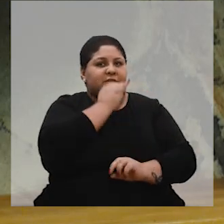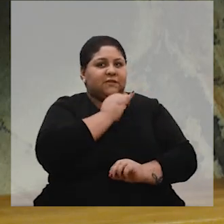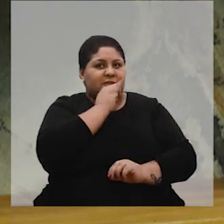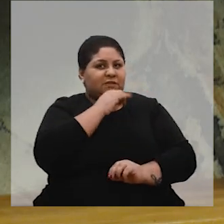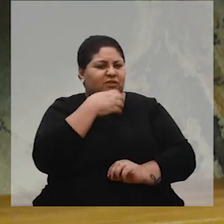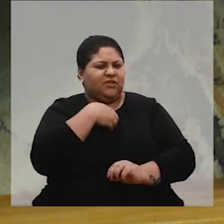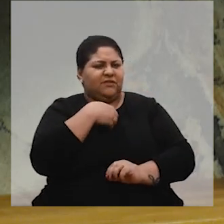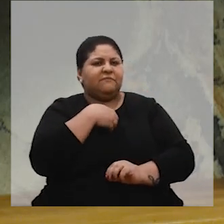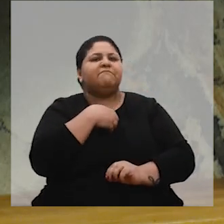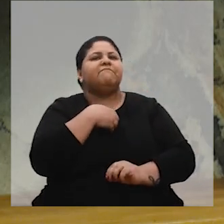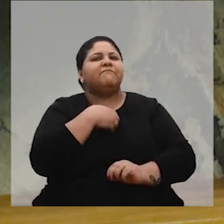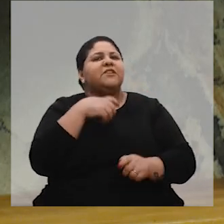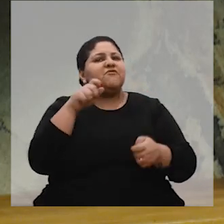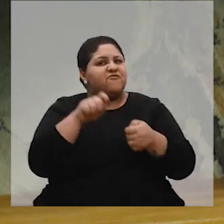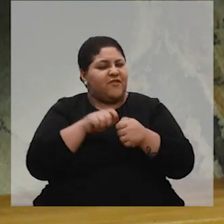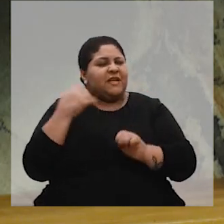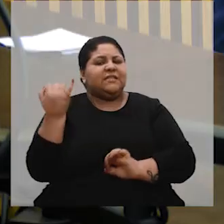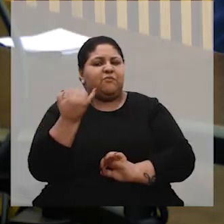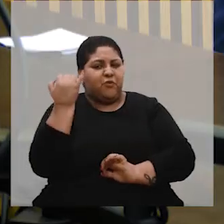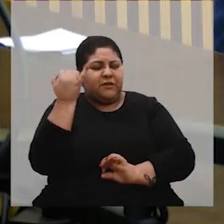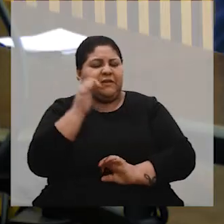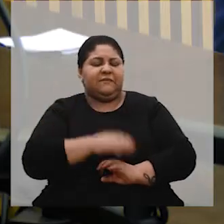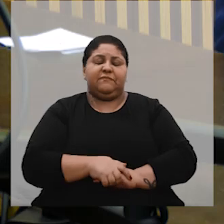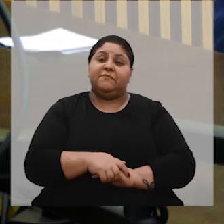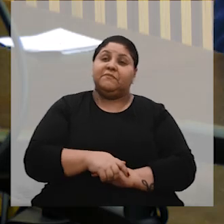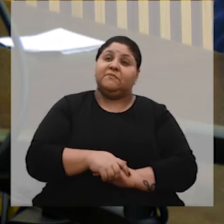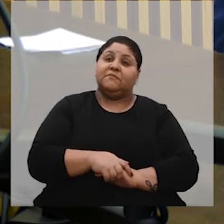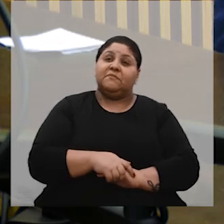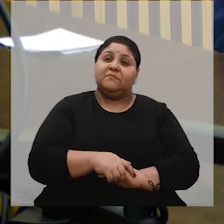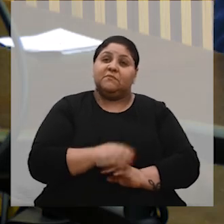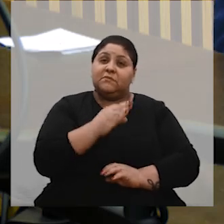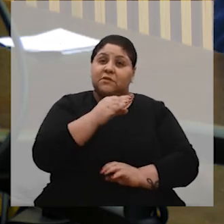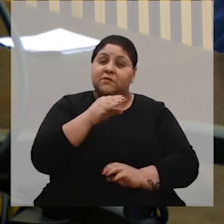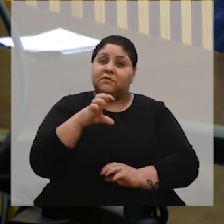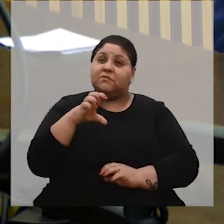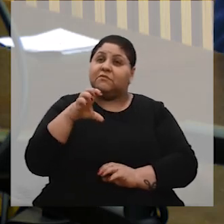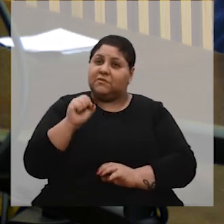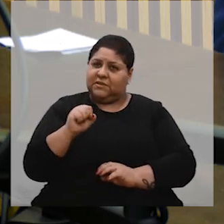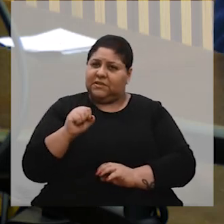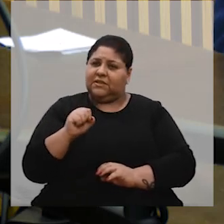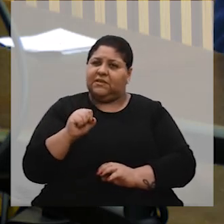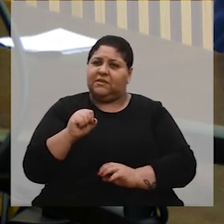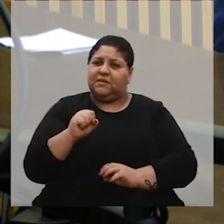sentindo nada, mas mesmo assim vai. Exatamente. E além do CES, que a Leonora